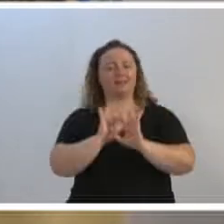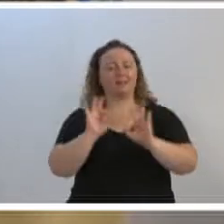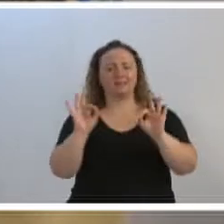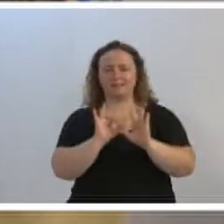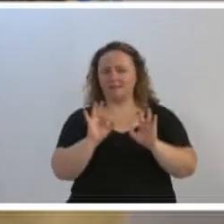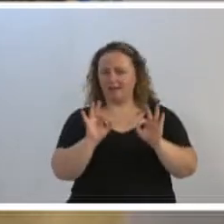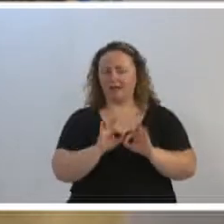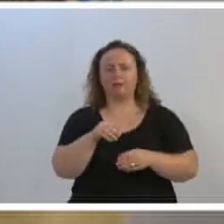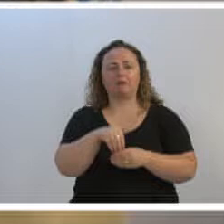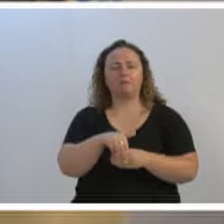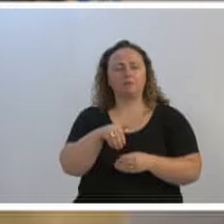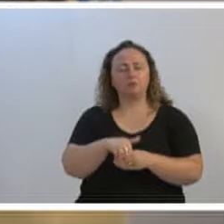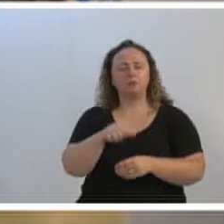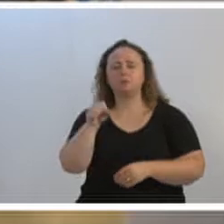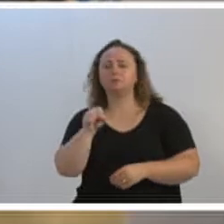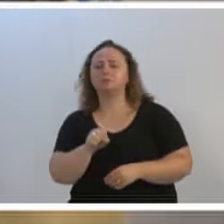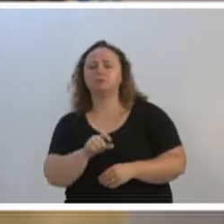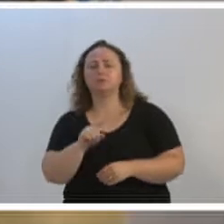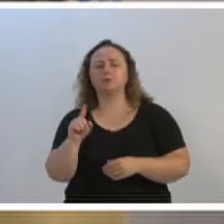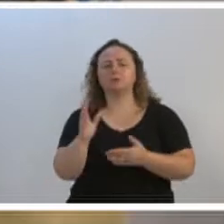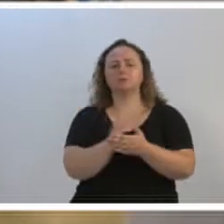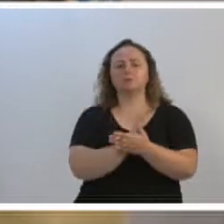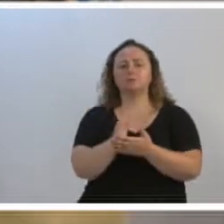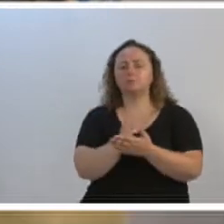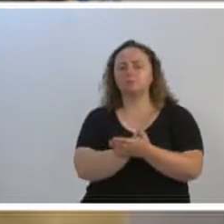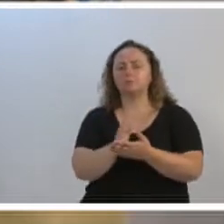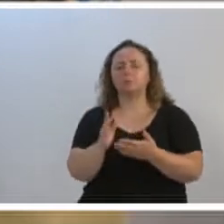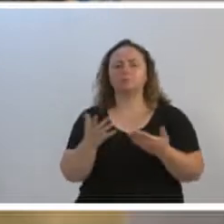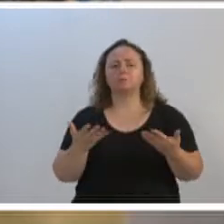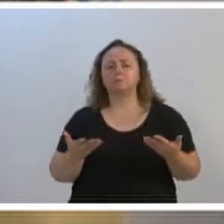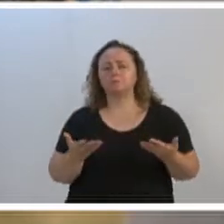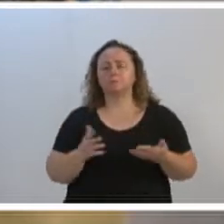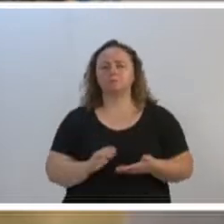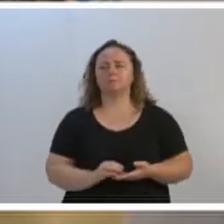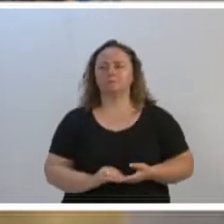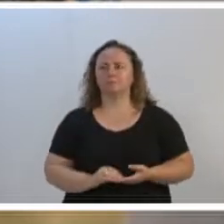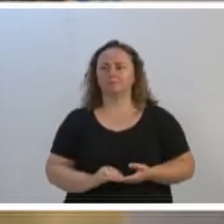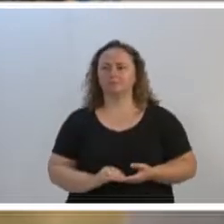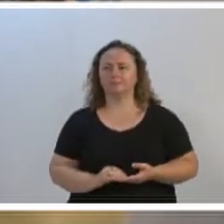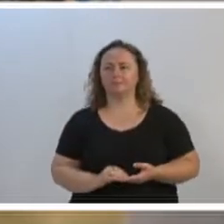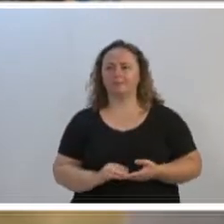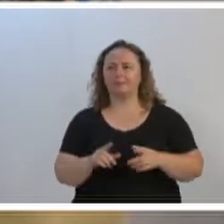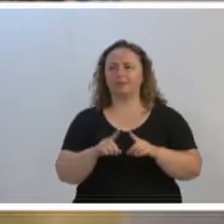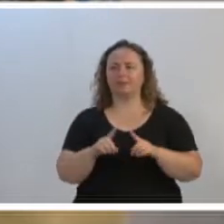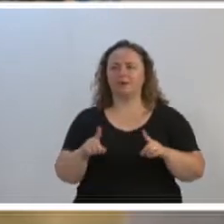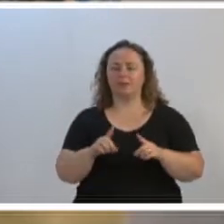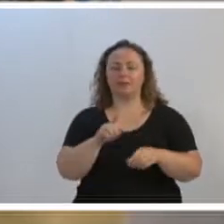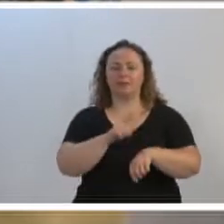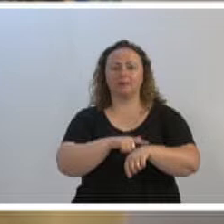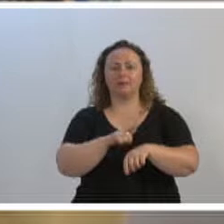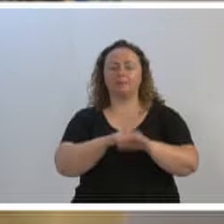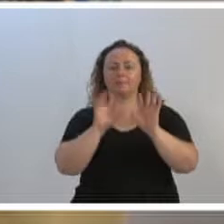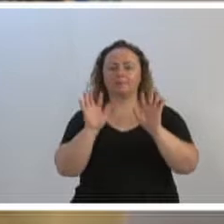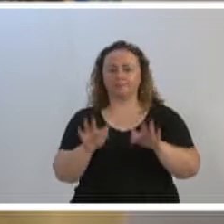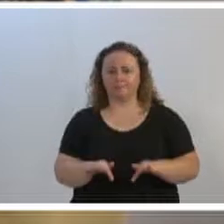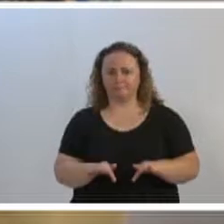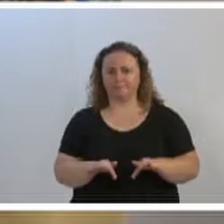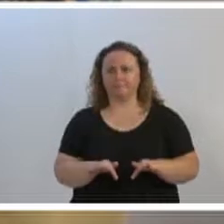quem votou, alguns que votaram, pelo que foi apresentado. Acabou meu tempo, mas